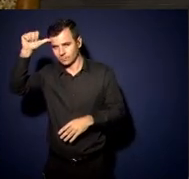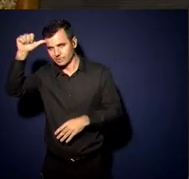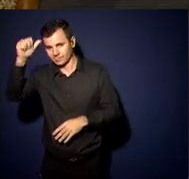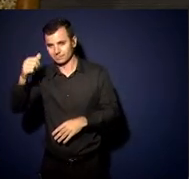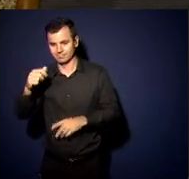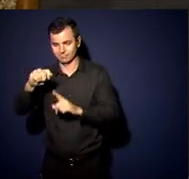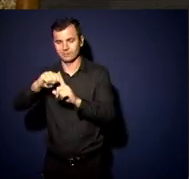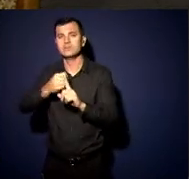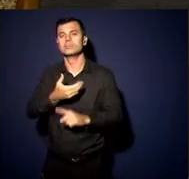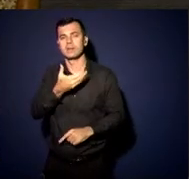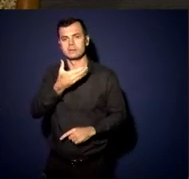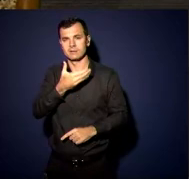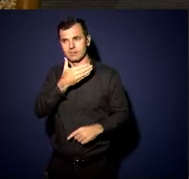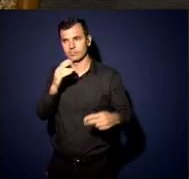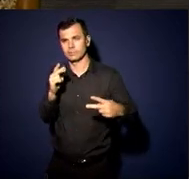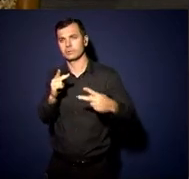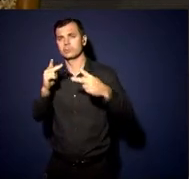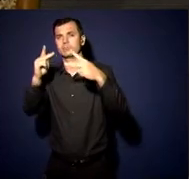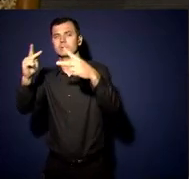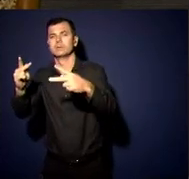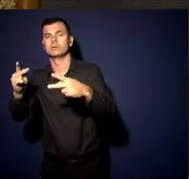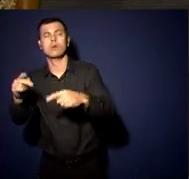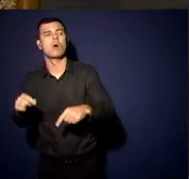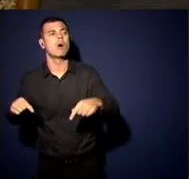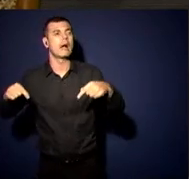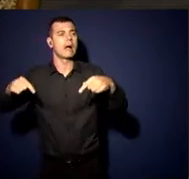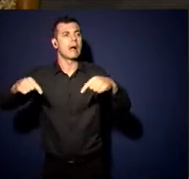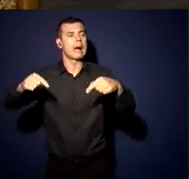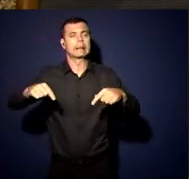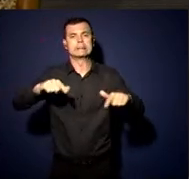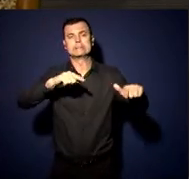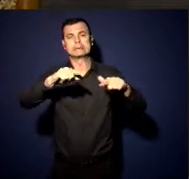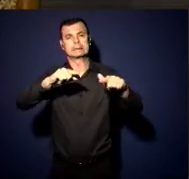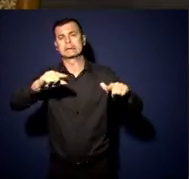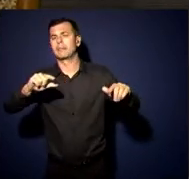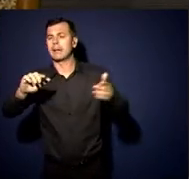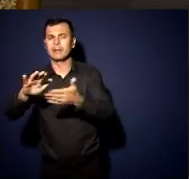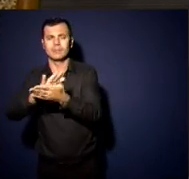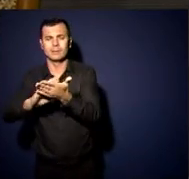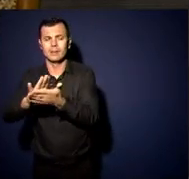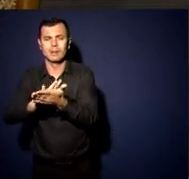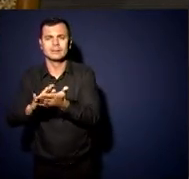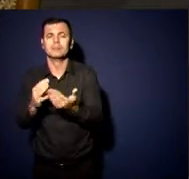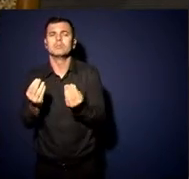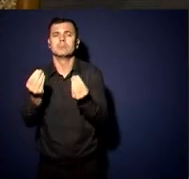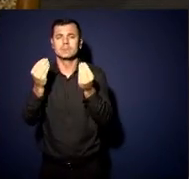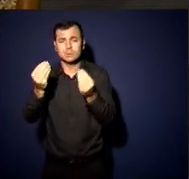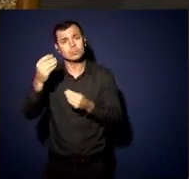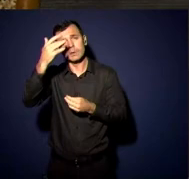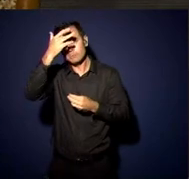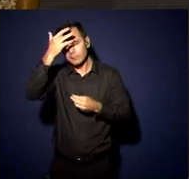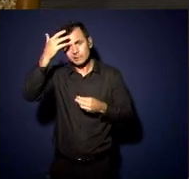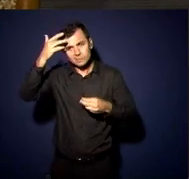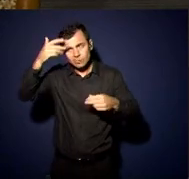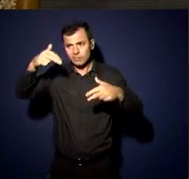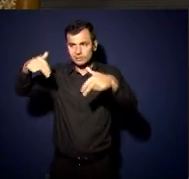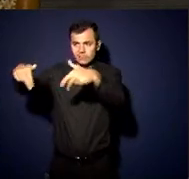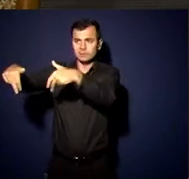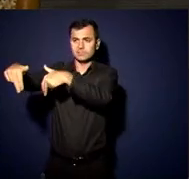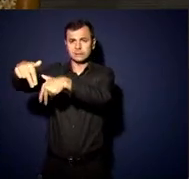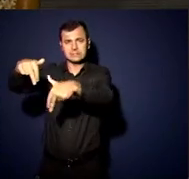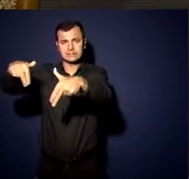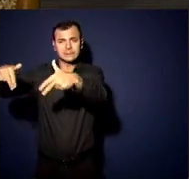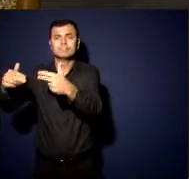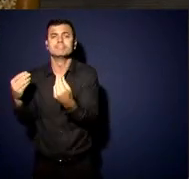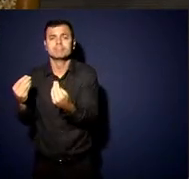dezembro e falar o seguinte não desenvolva nenhuma atividade aqui ali tem pessoas tudo são pessoas a gente precisa